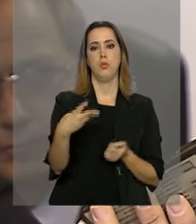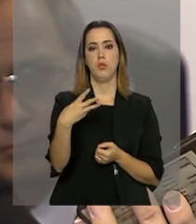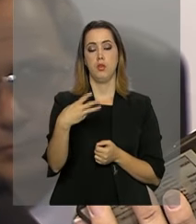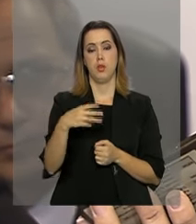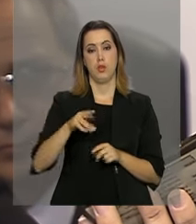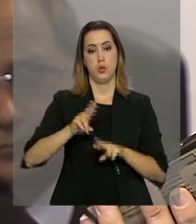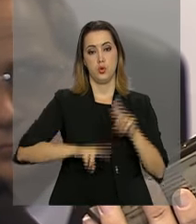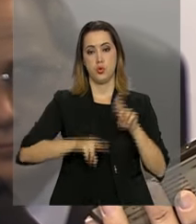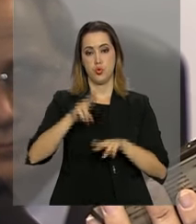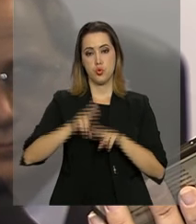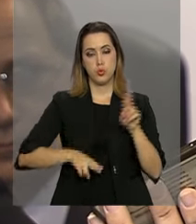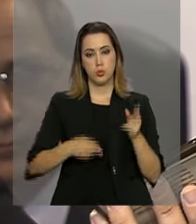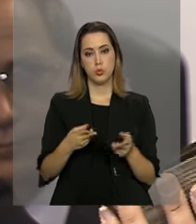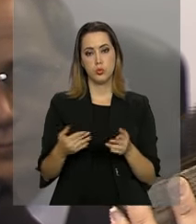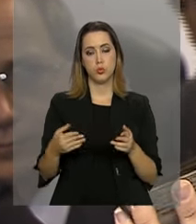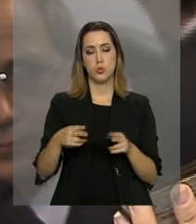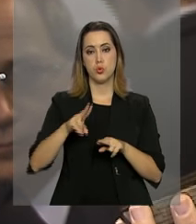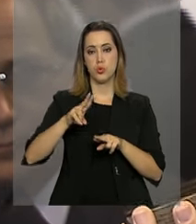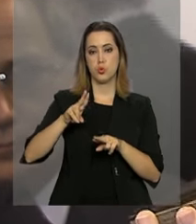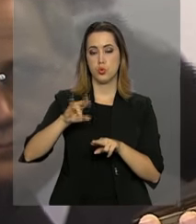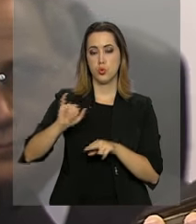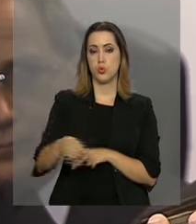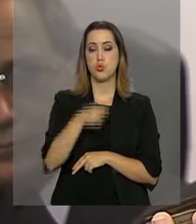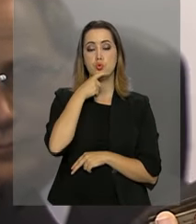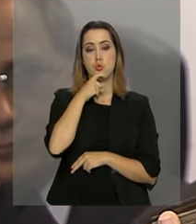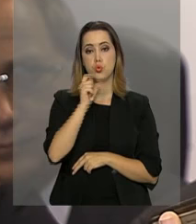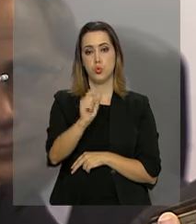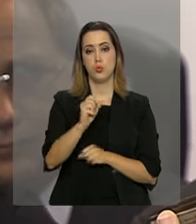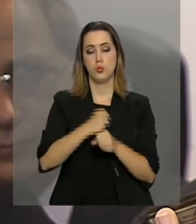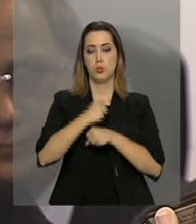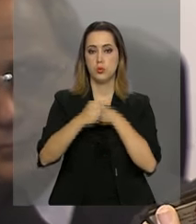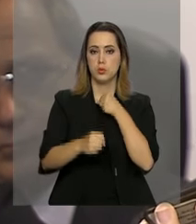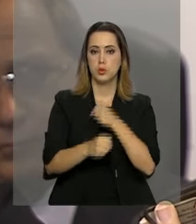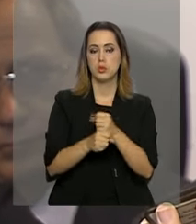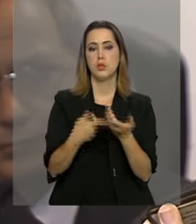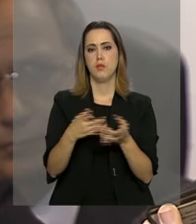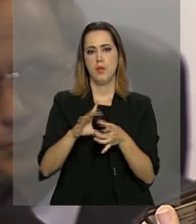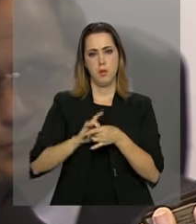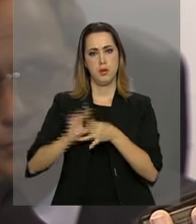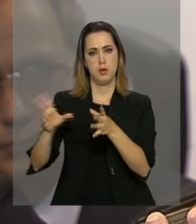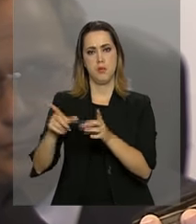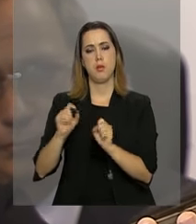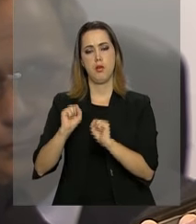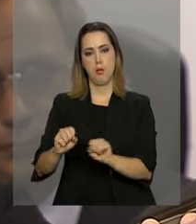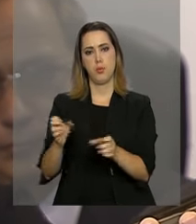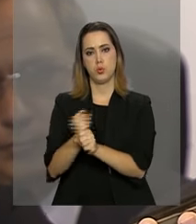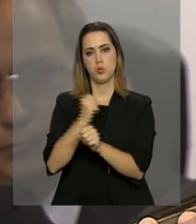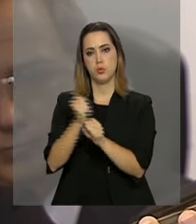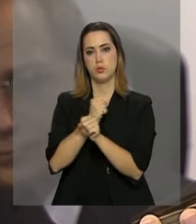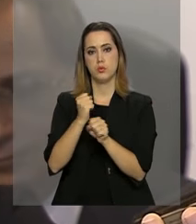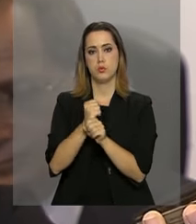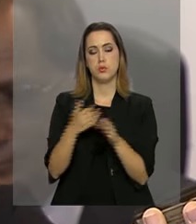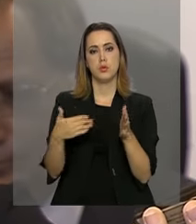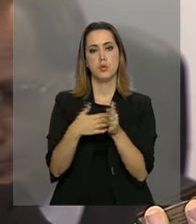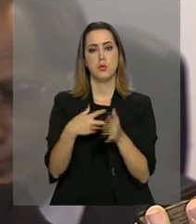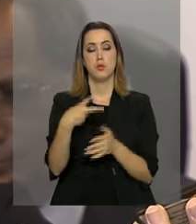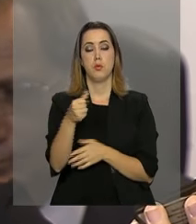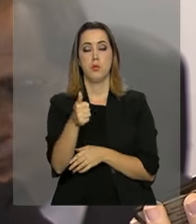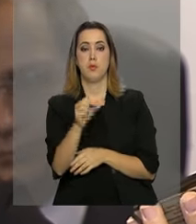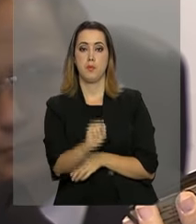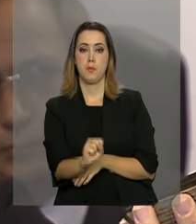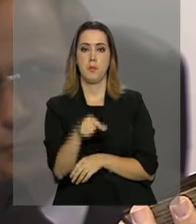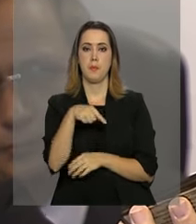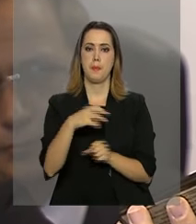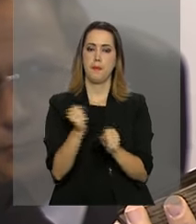ano que vem o prazo para a emissão do alvará de construção e vão ter até 31/1 de 18 de prazo para